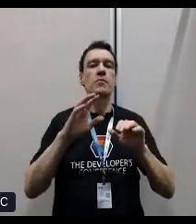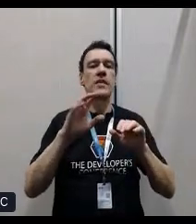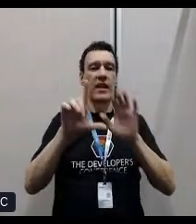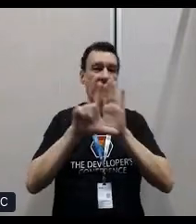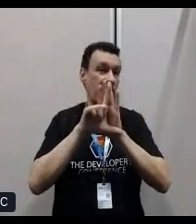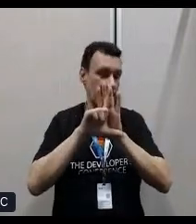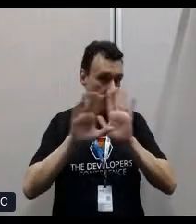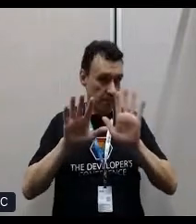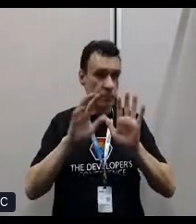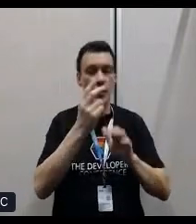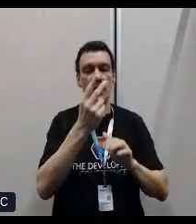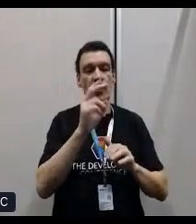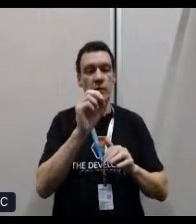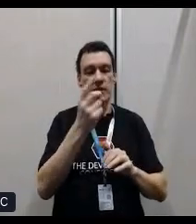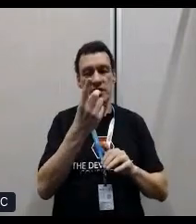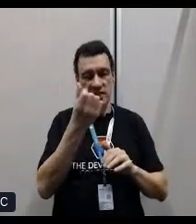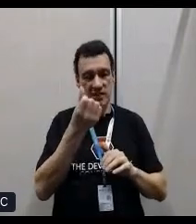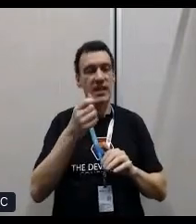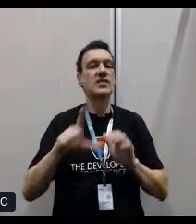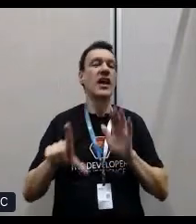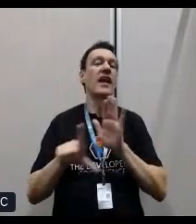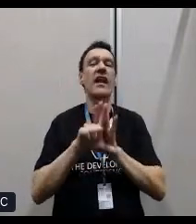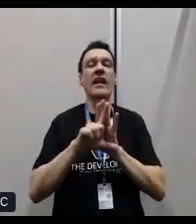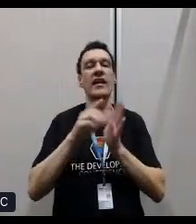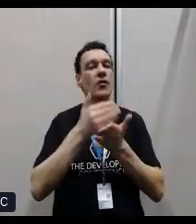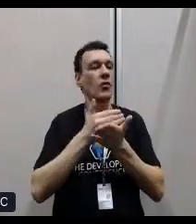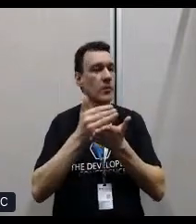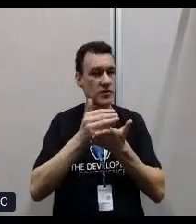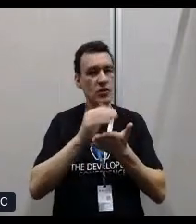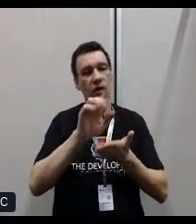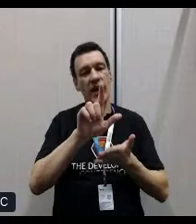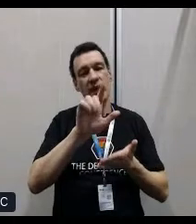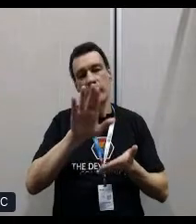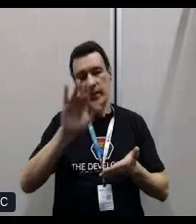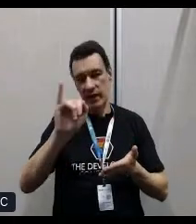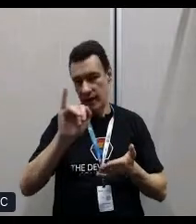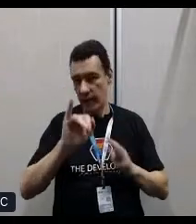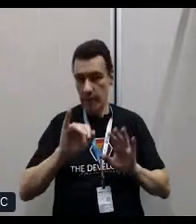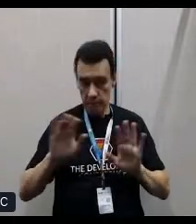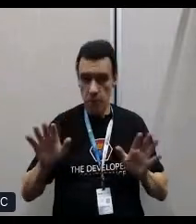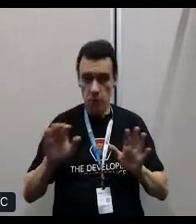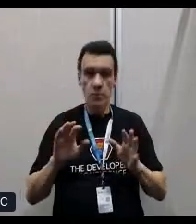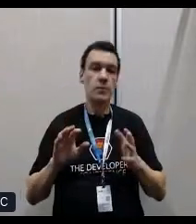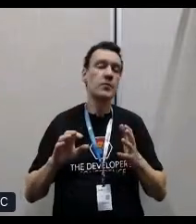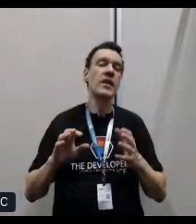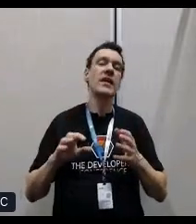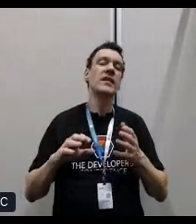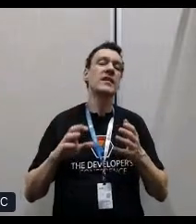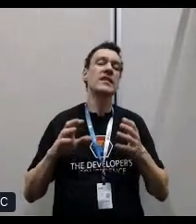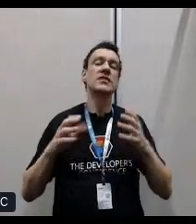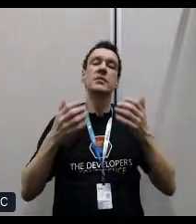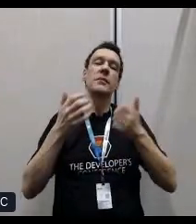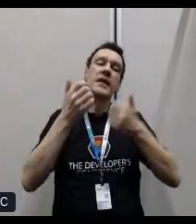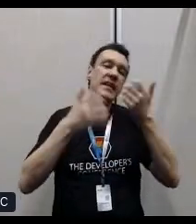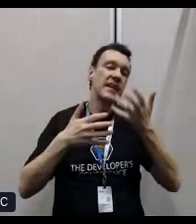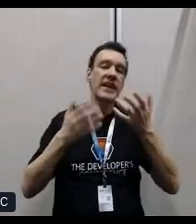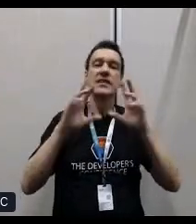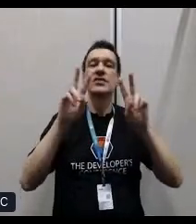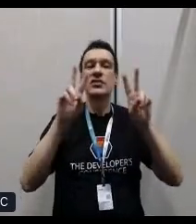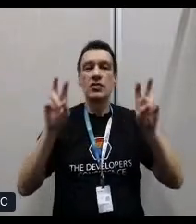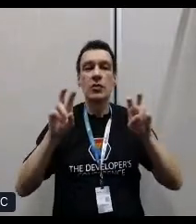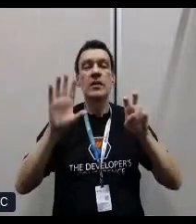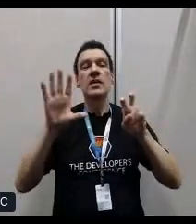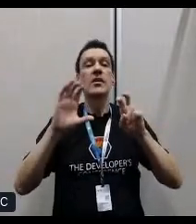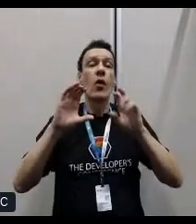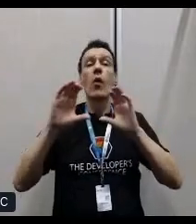2016, que foi quando entrou em vigor a Lei Brasileira de Inclusão, né, lá no artigo 66, que trata as formas de comunicação,